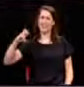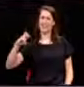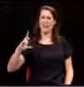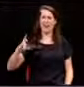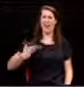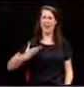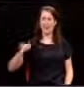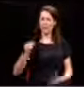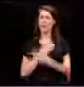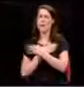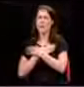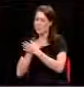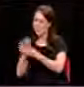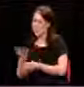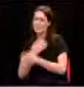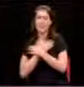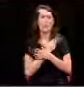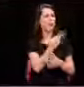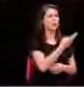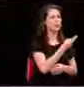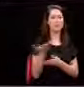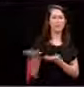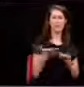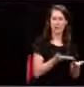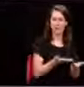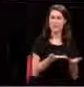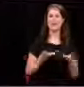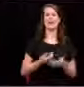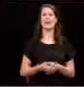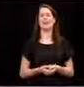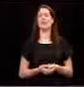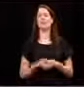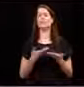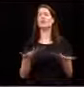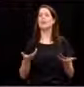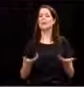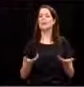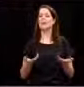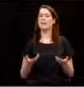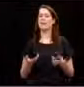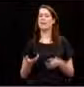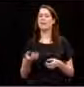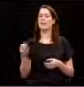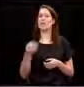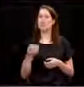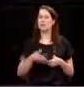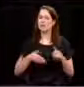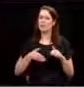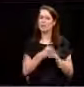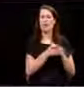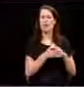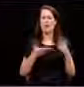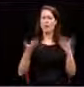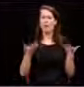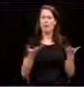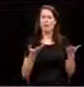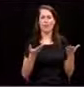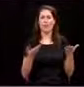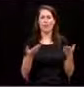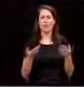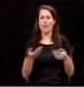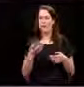teus convidados. Ó, Ricardo, isto foi mais um grande golo da nossa história. O Benfica é sempre à frente